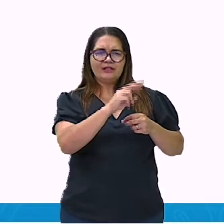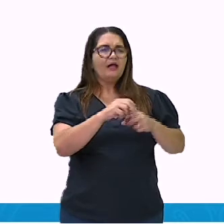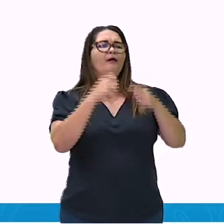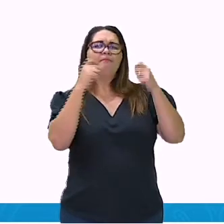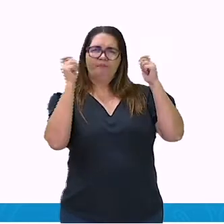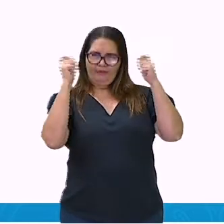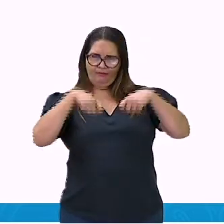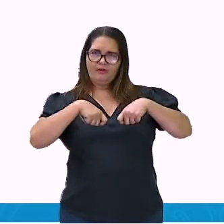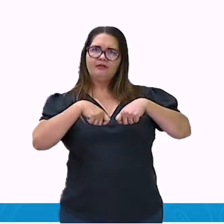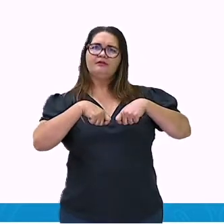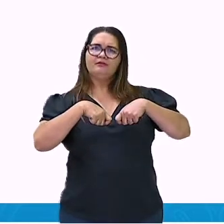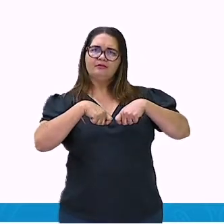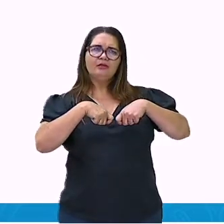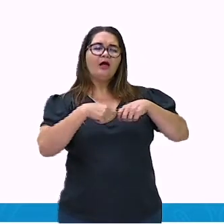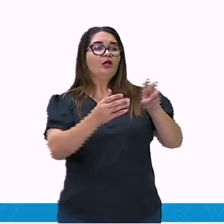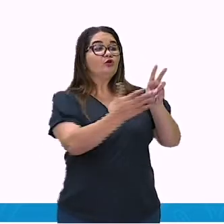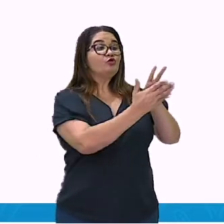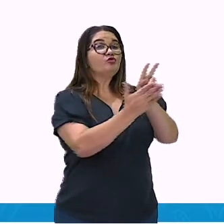aos indígenas.